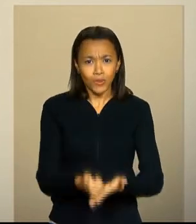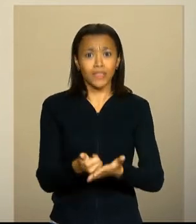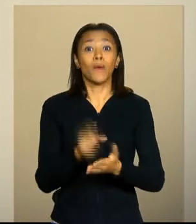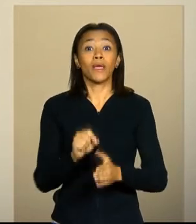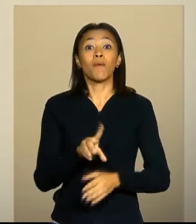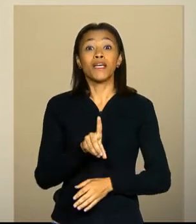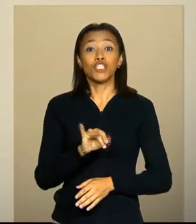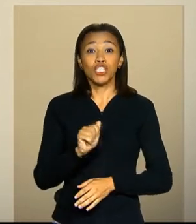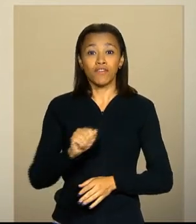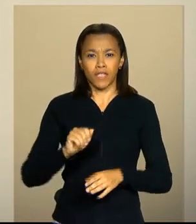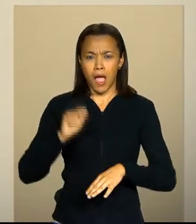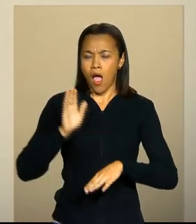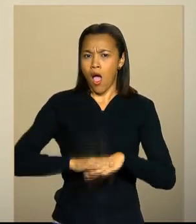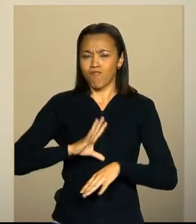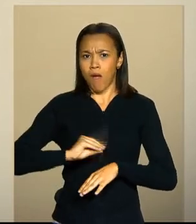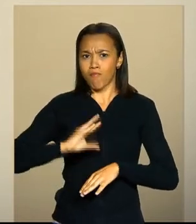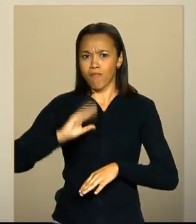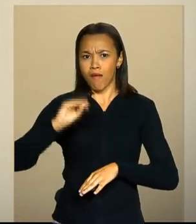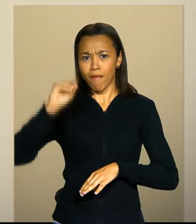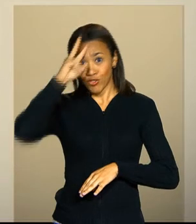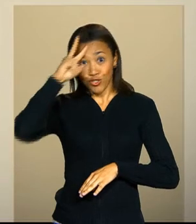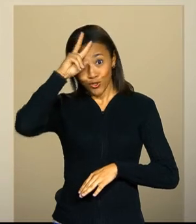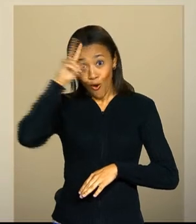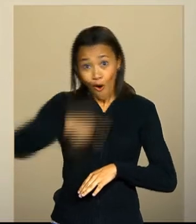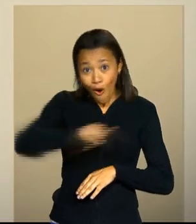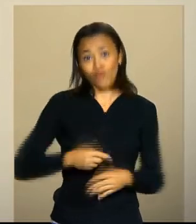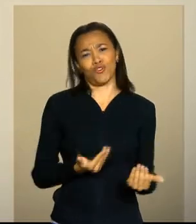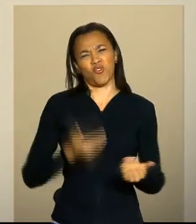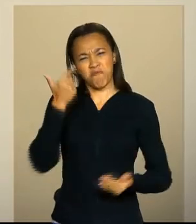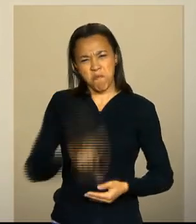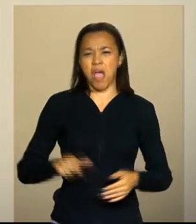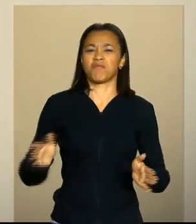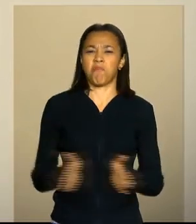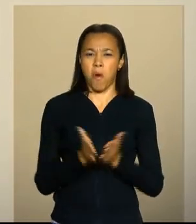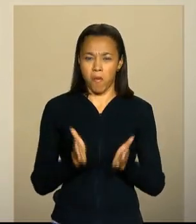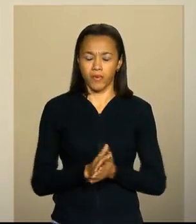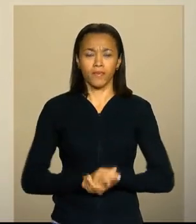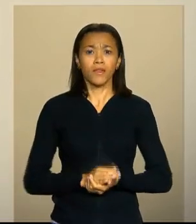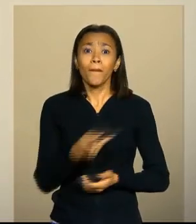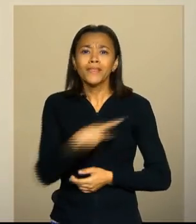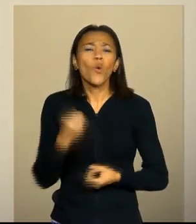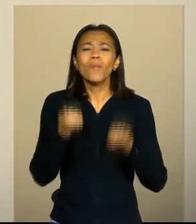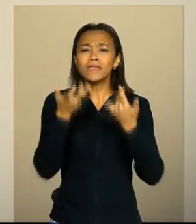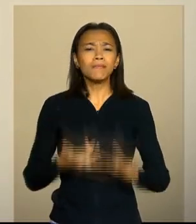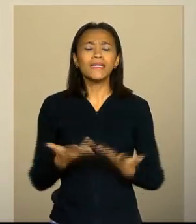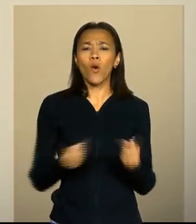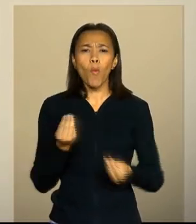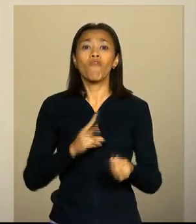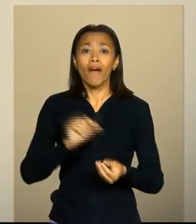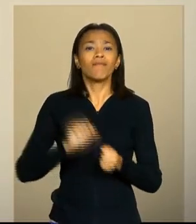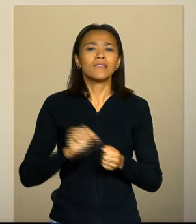saldar uma dívida histórica do Brasil com os nossos jovens mais pobres explica como vai